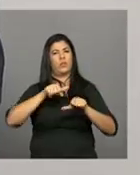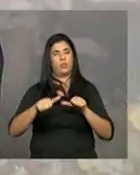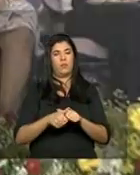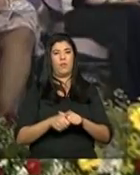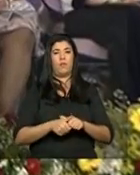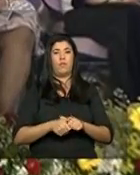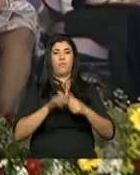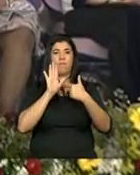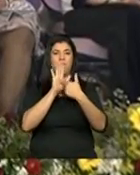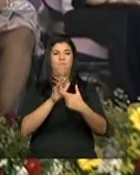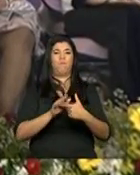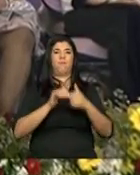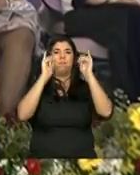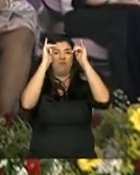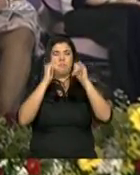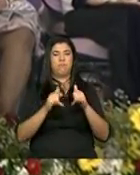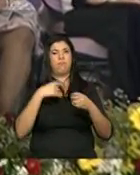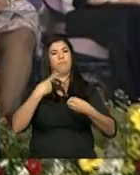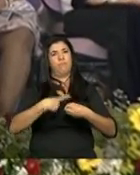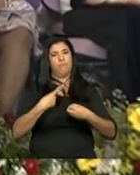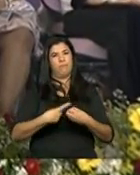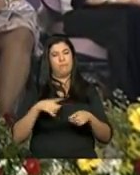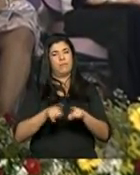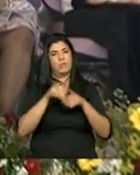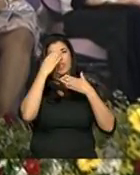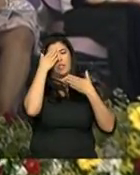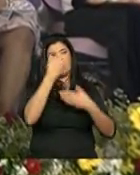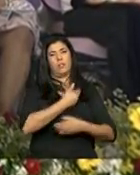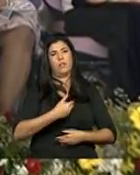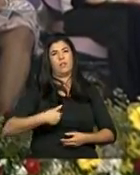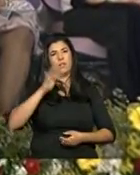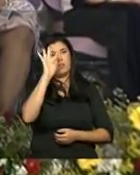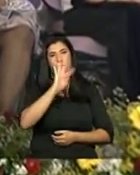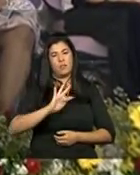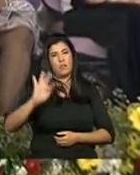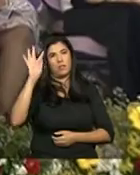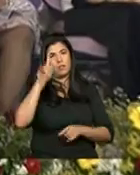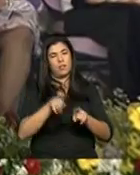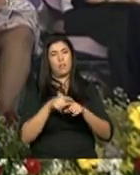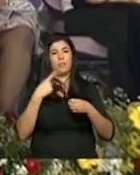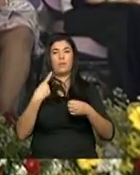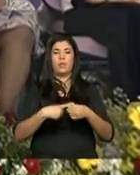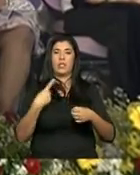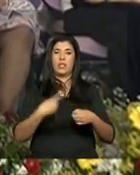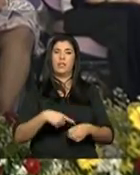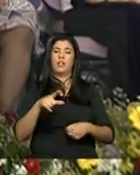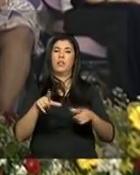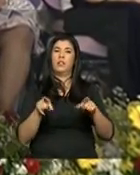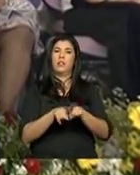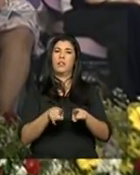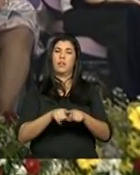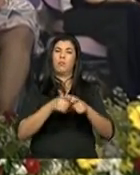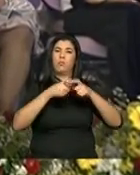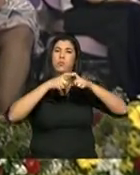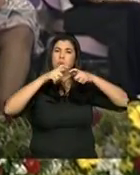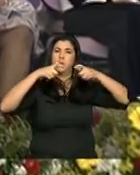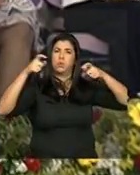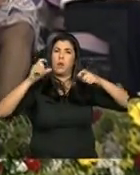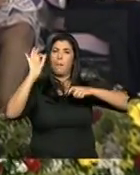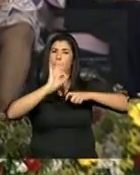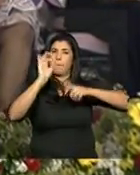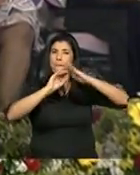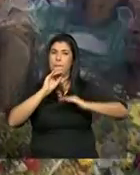urbana da nossa cidade e nós queremos agradecer ao Governo Federal. Mas a nossa cidade tem crescido acima da média